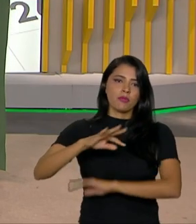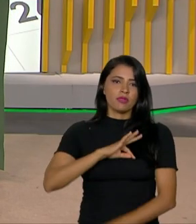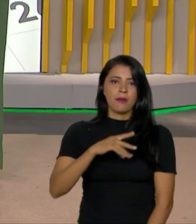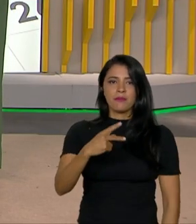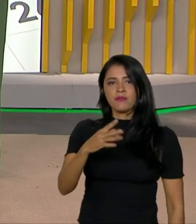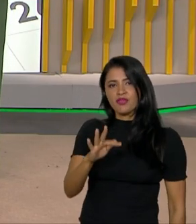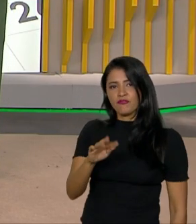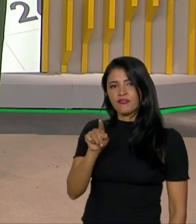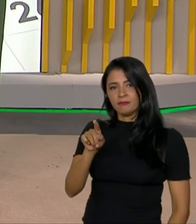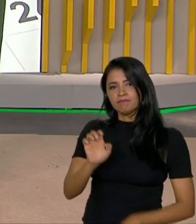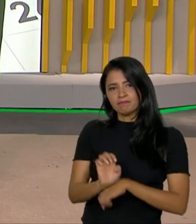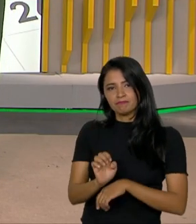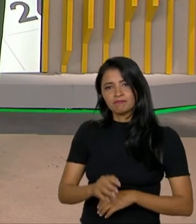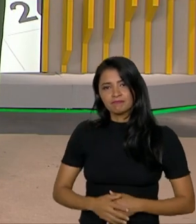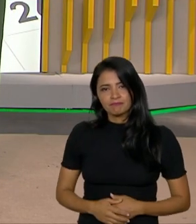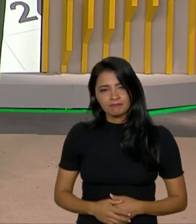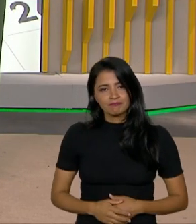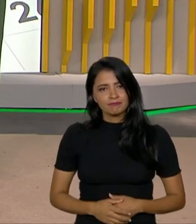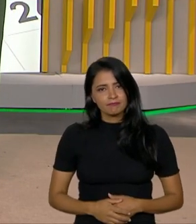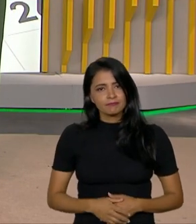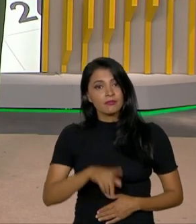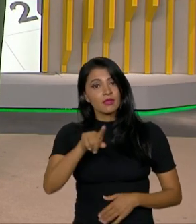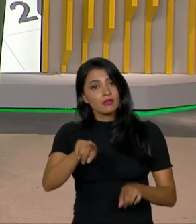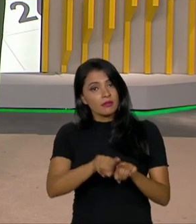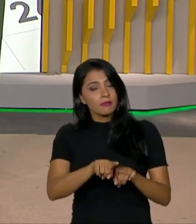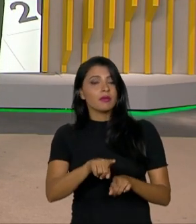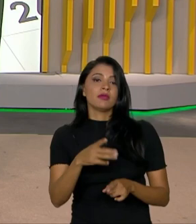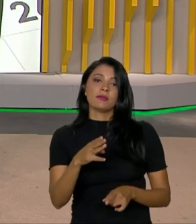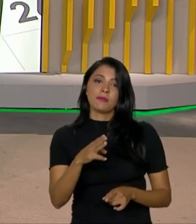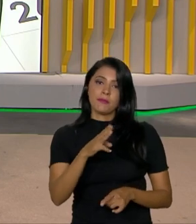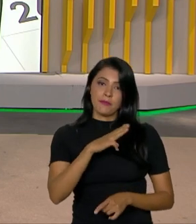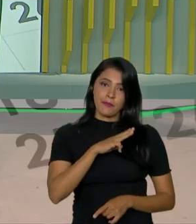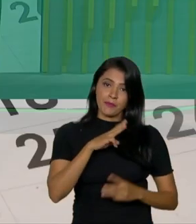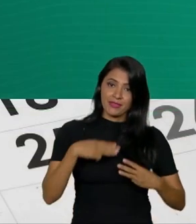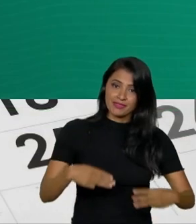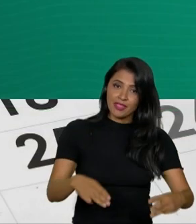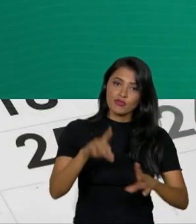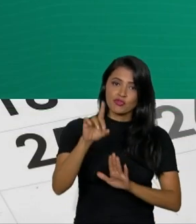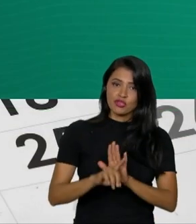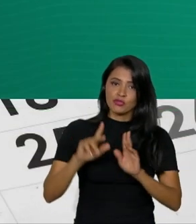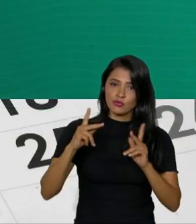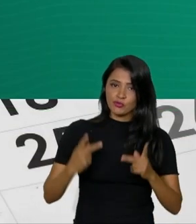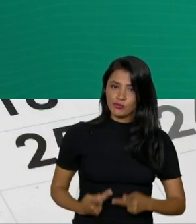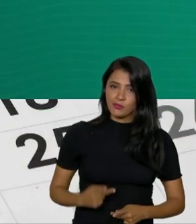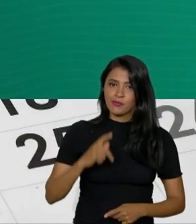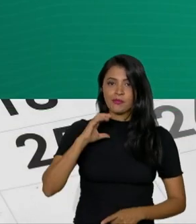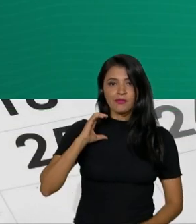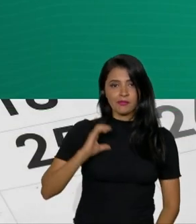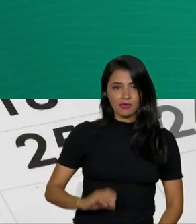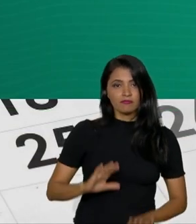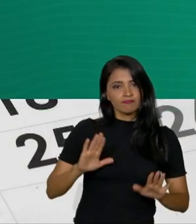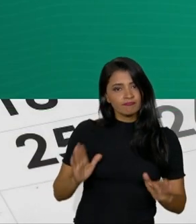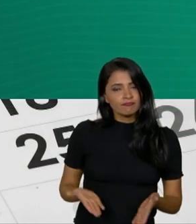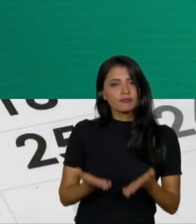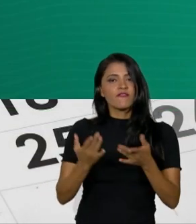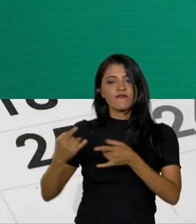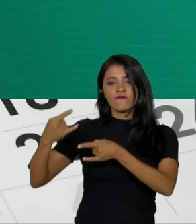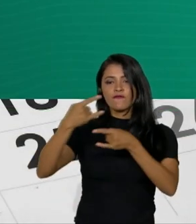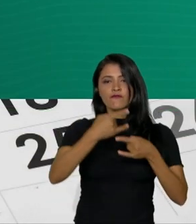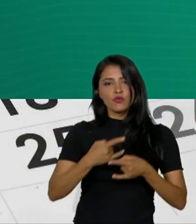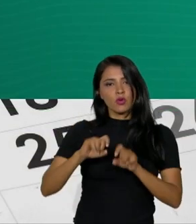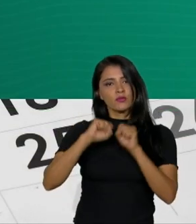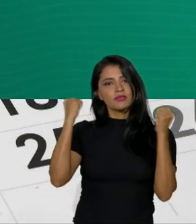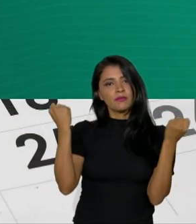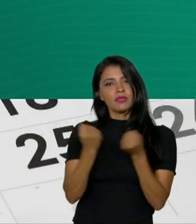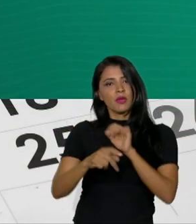Federal no estado. E o Ministério dos Direitos Humanos e da Cidadania vai promover em formato virtual um